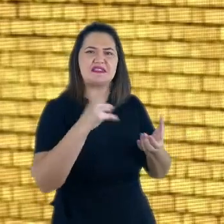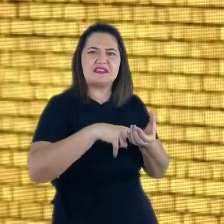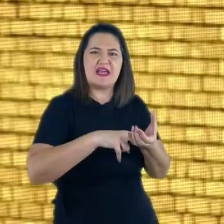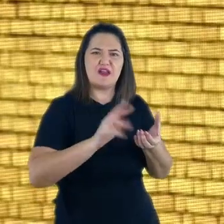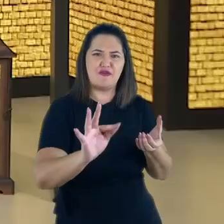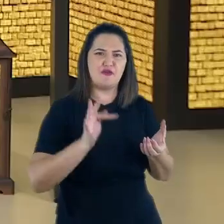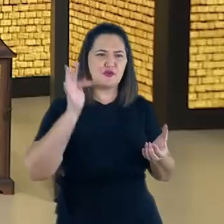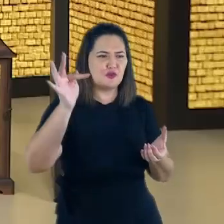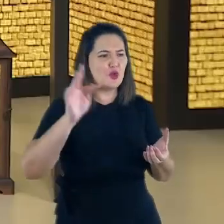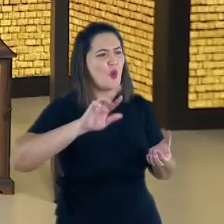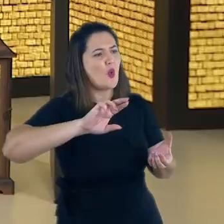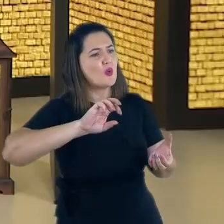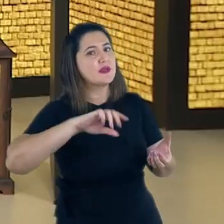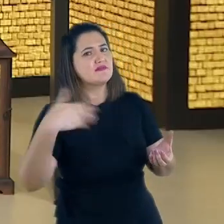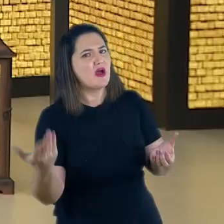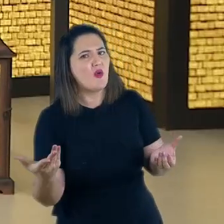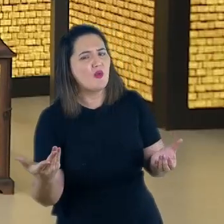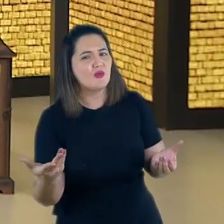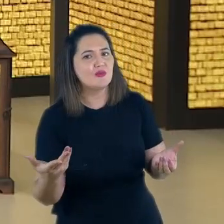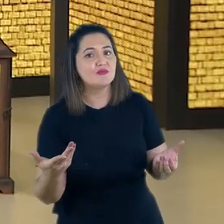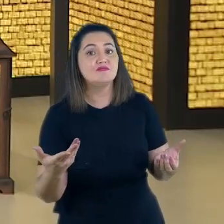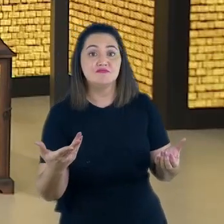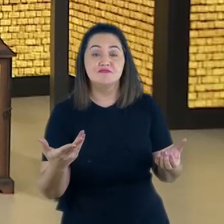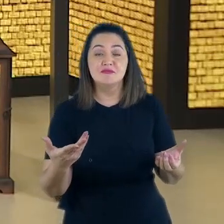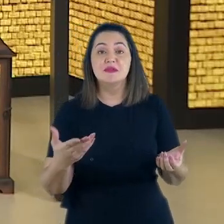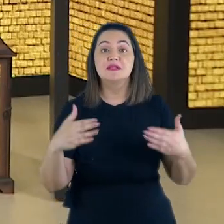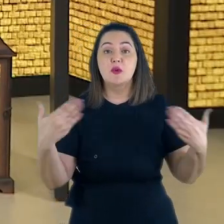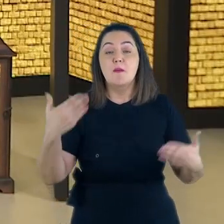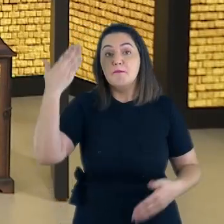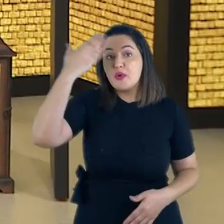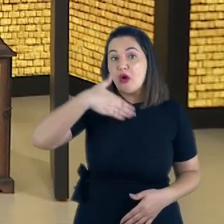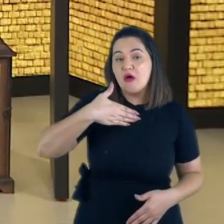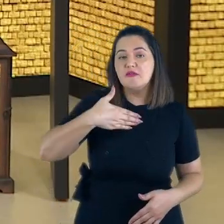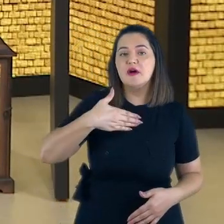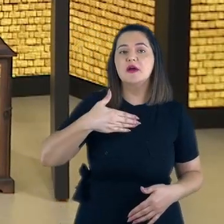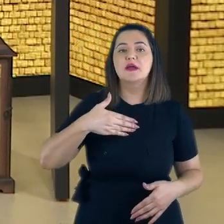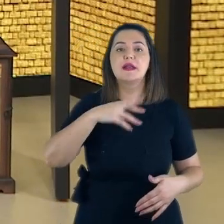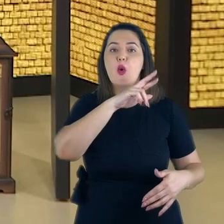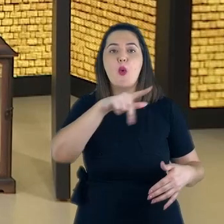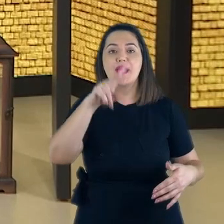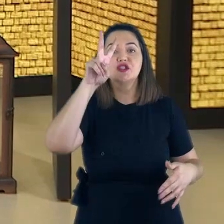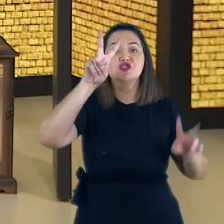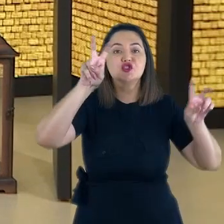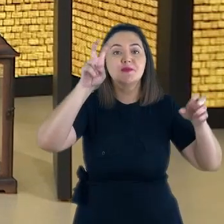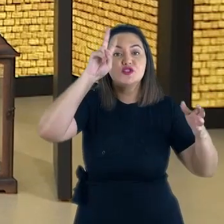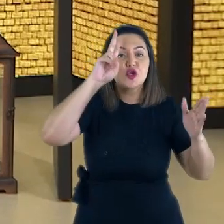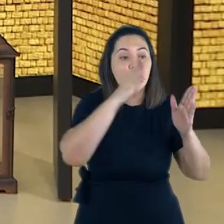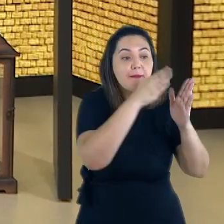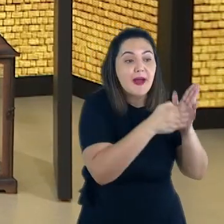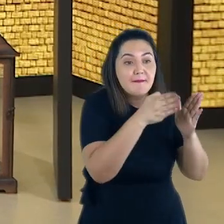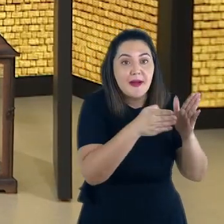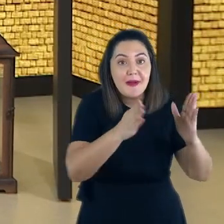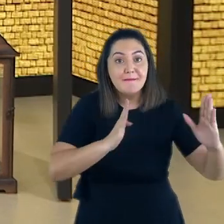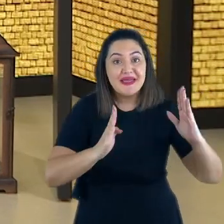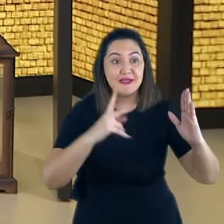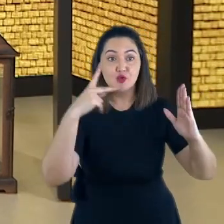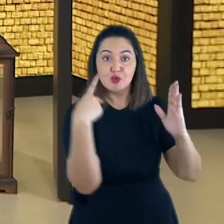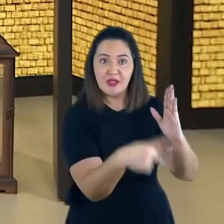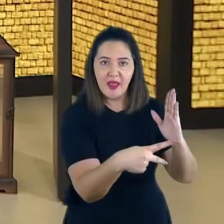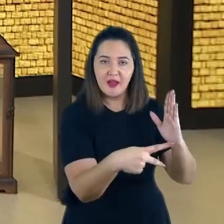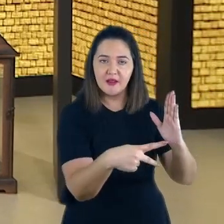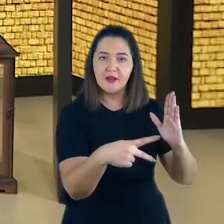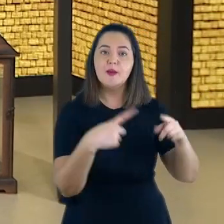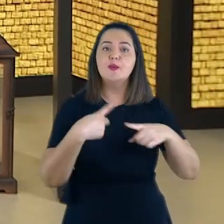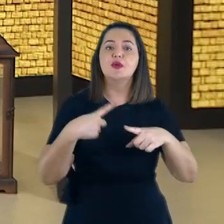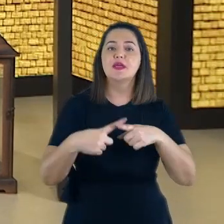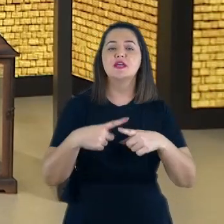sentido. E a prova maior de que esse entendimento não é anacrônico ao texto bíblico está no fato de que antigos tratados